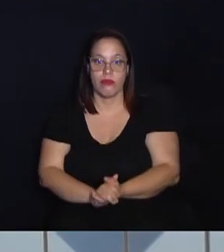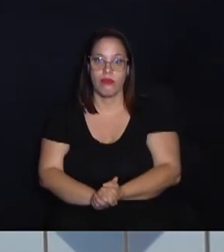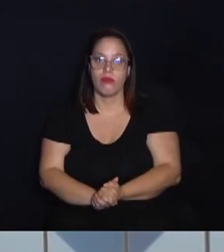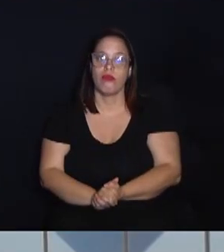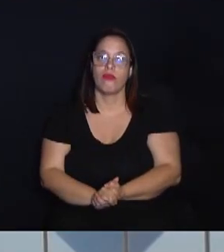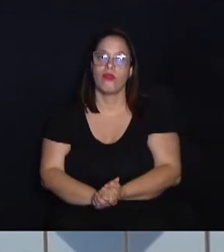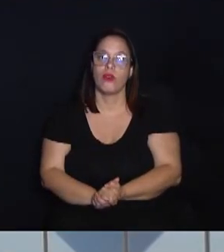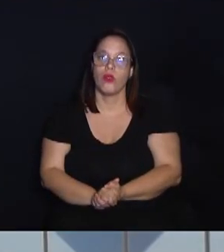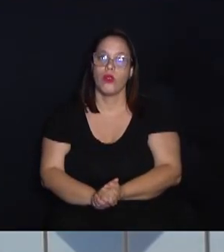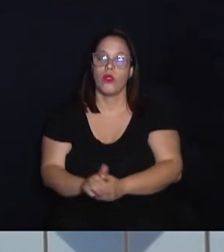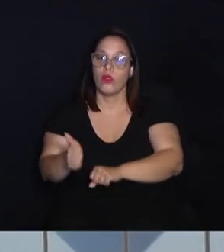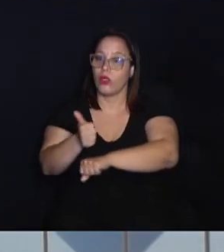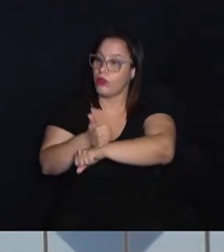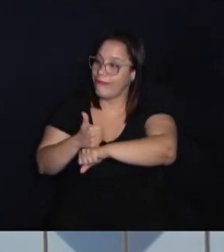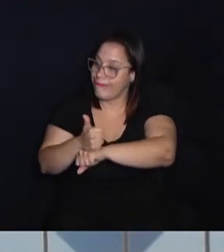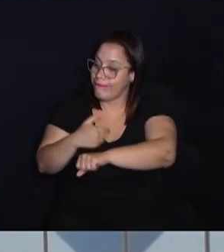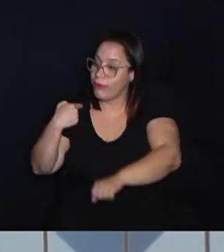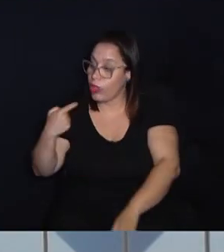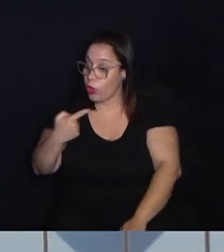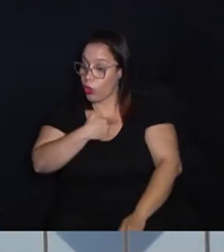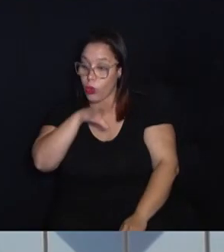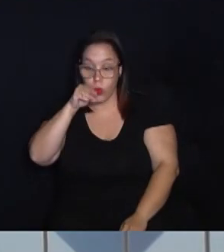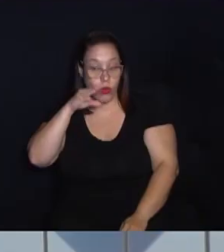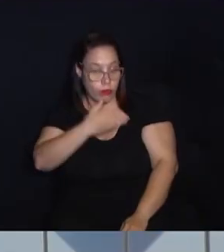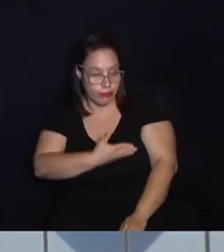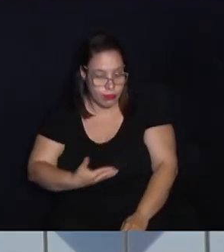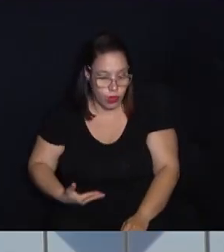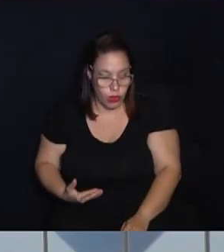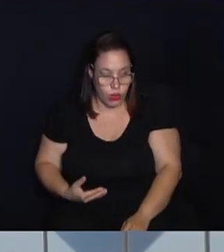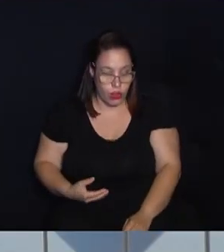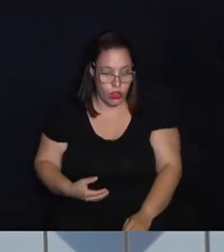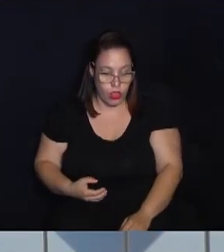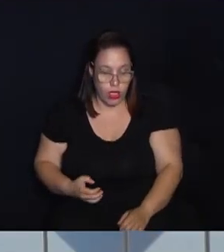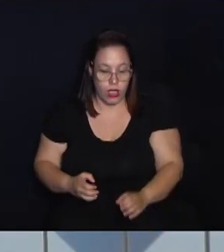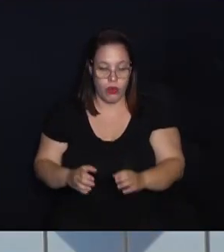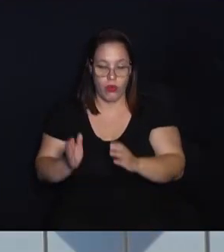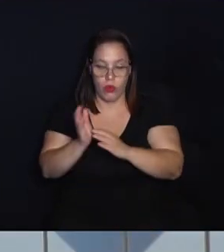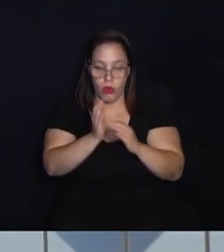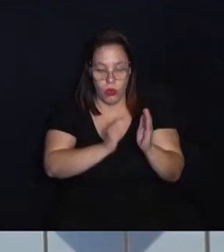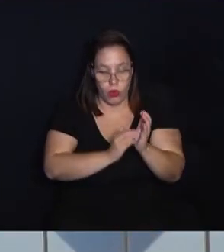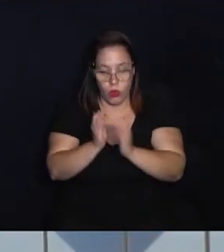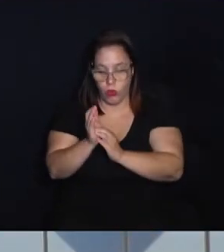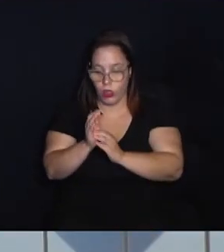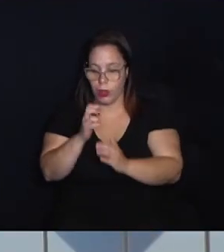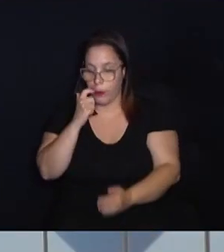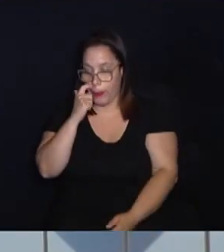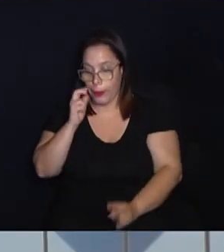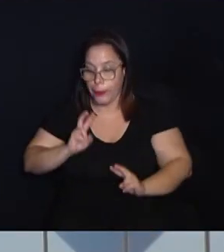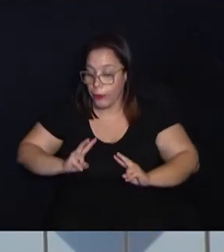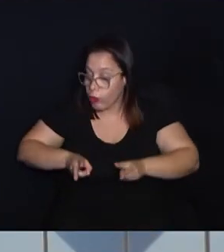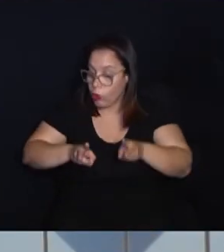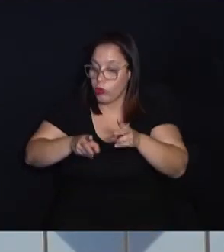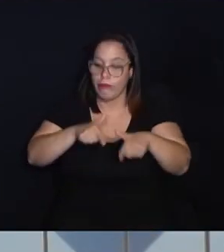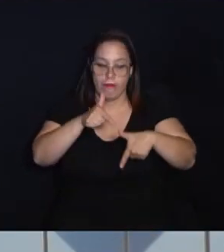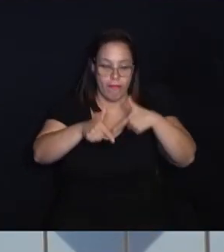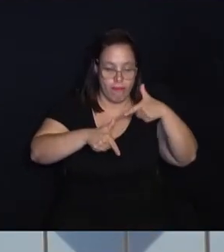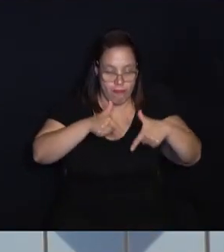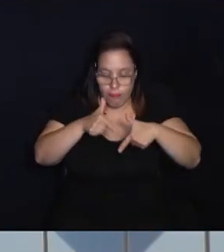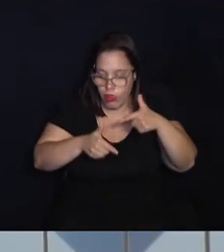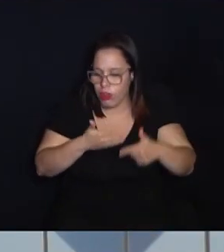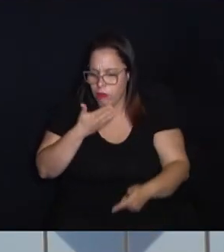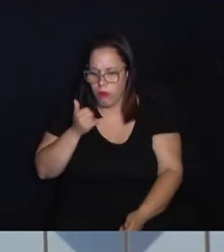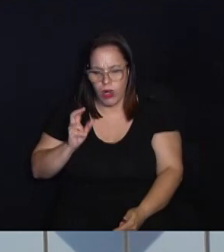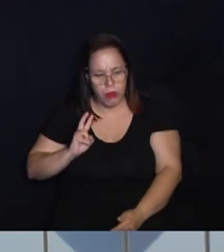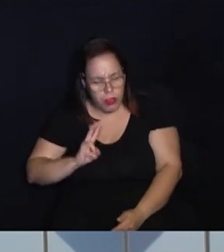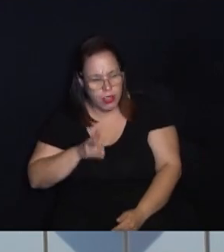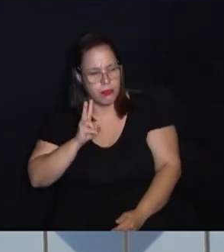do grau de profissionalismo dos nossos servidores, que são concursados. Então, para que isso continue nesse trabalho de melhoria